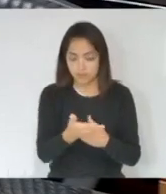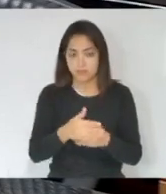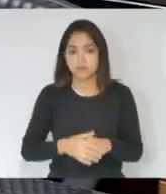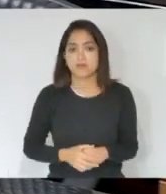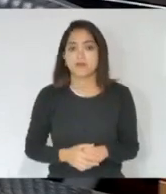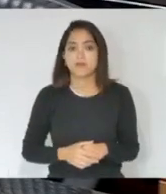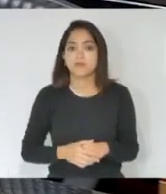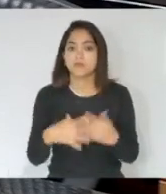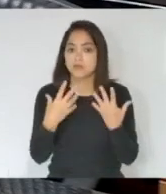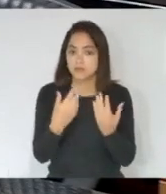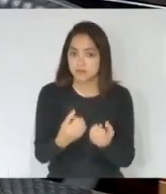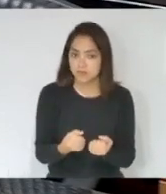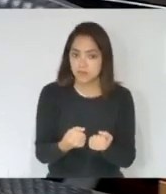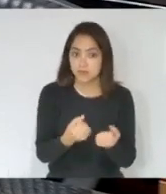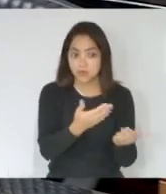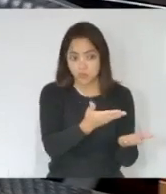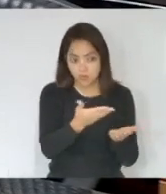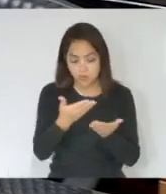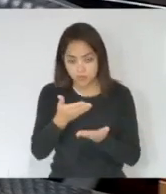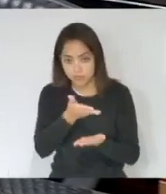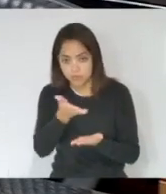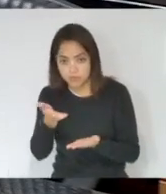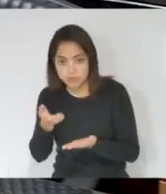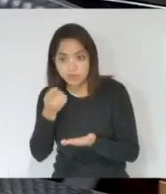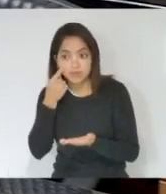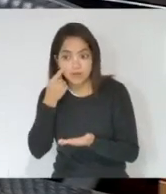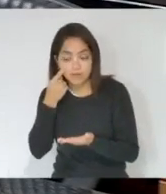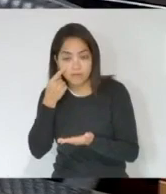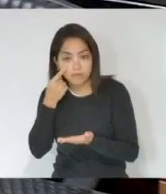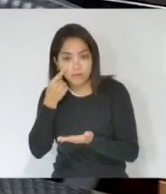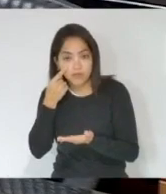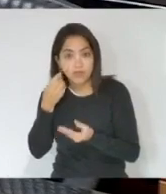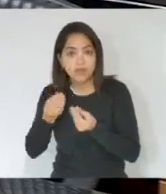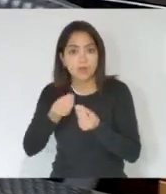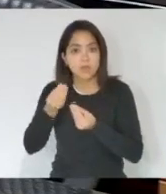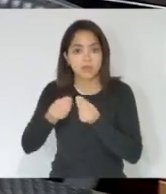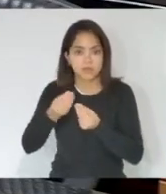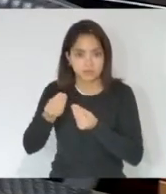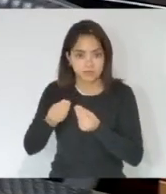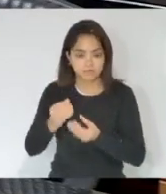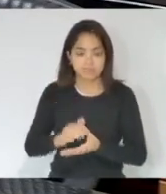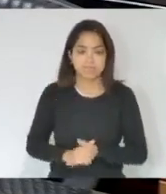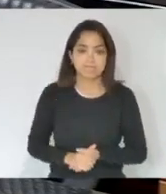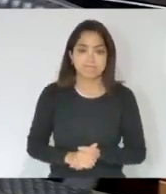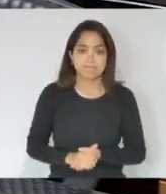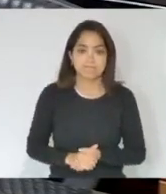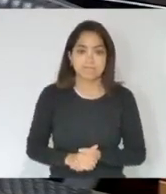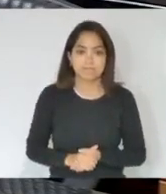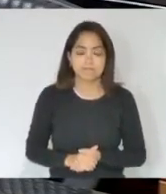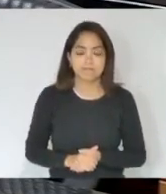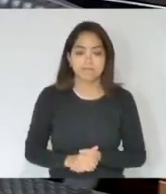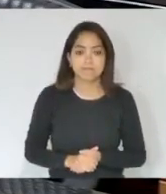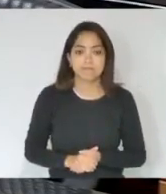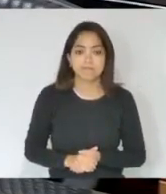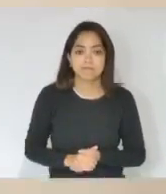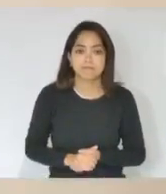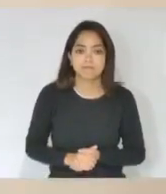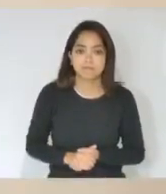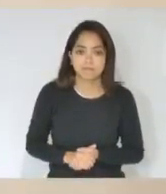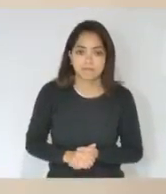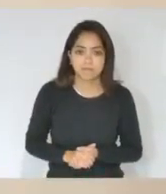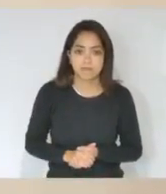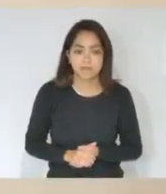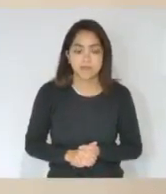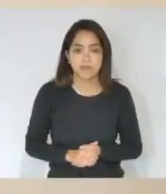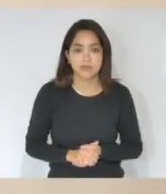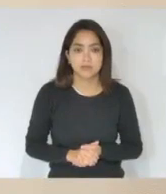oportunidade. E convido os colegas a visitarem o Raul e verem o trabalho que esse congolês fez. Parabéns, deputado Fabiano. Vossa Excelência,